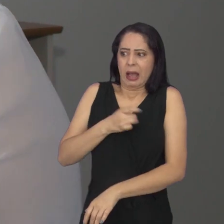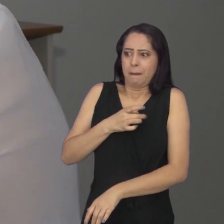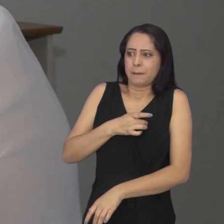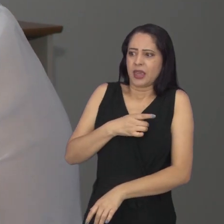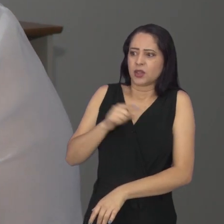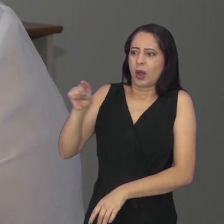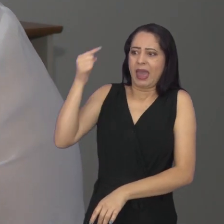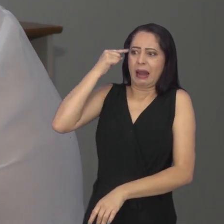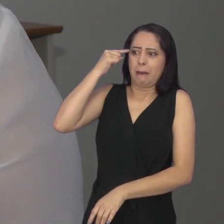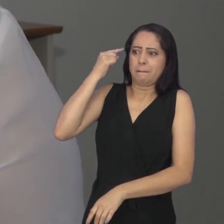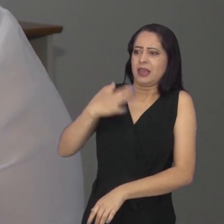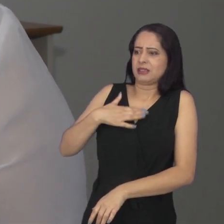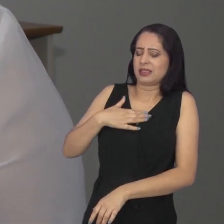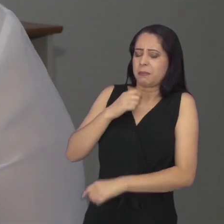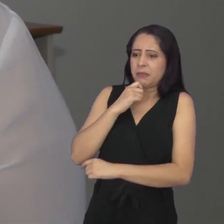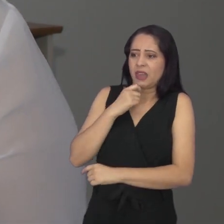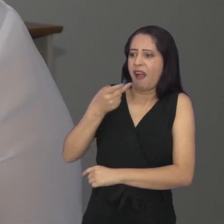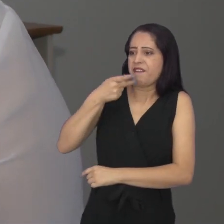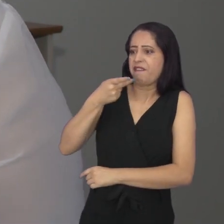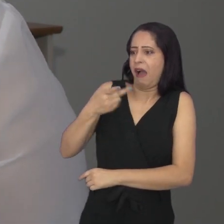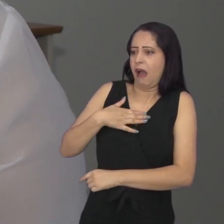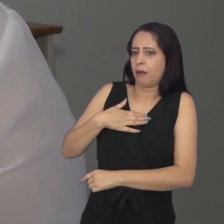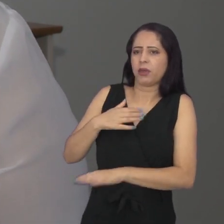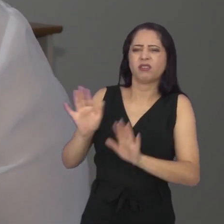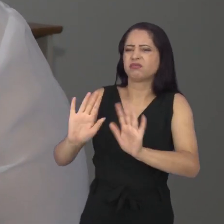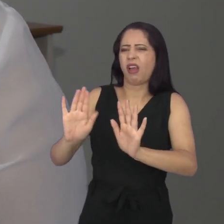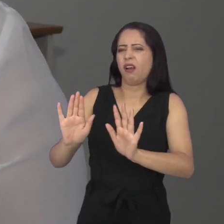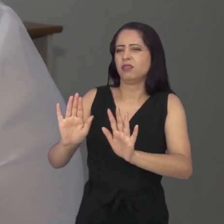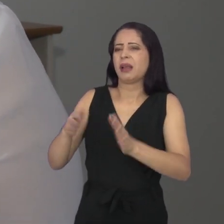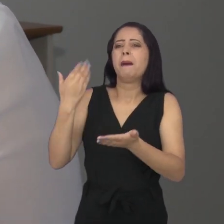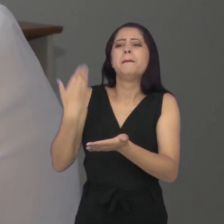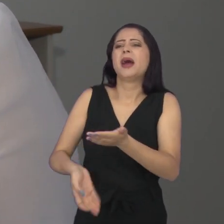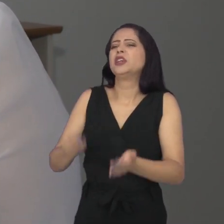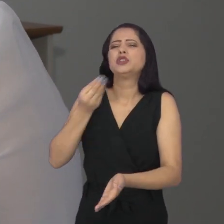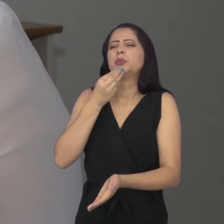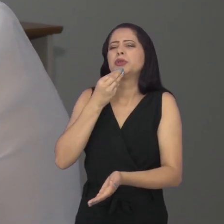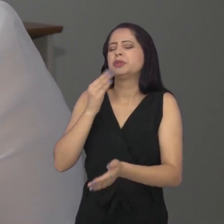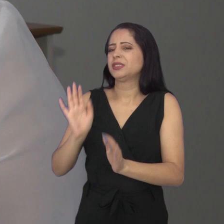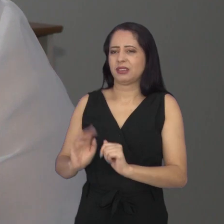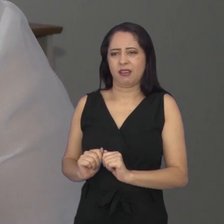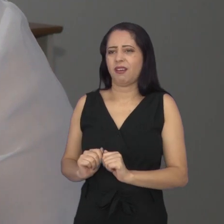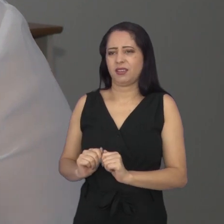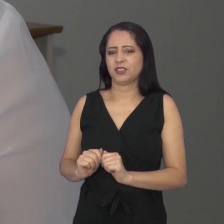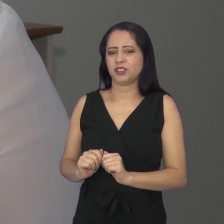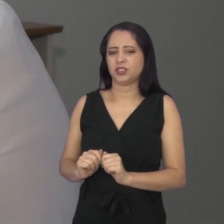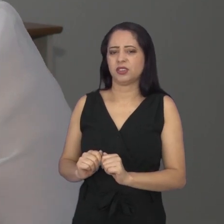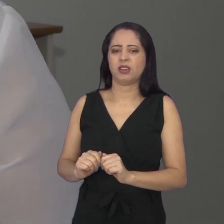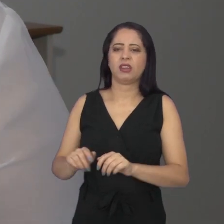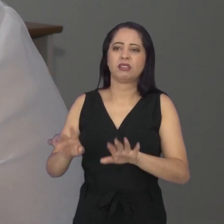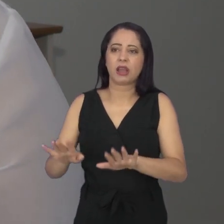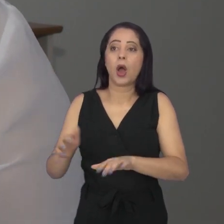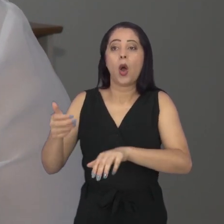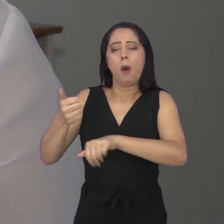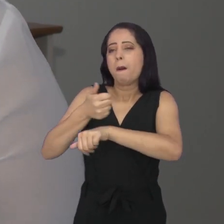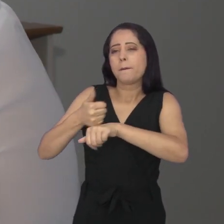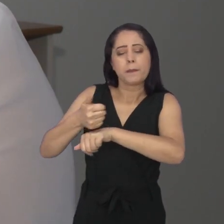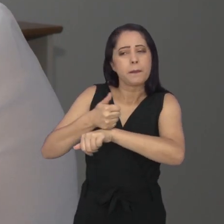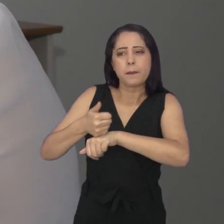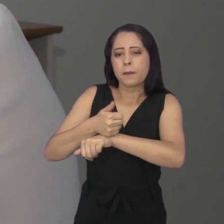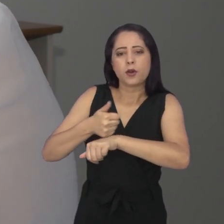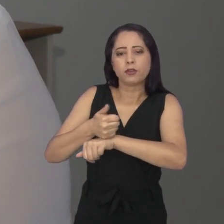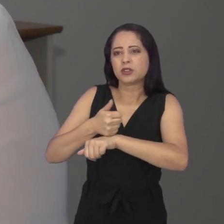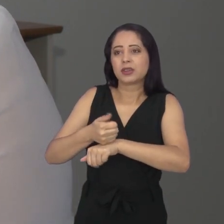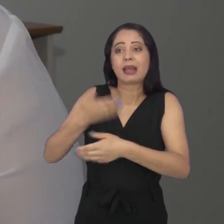pensar, do que as pessoas vão falar, e às vezes a gente perde oportunidades, até mesmo, não digo em relação ao profissional, tudo, às vezes você